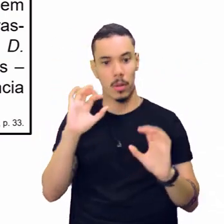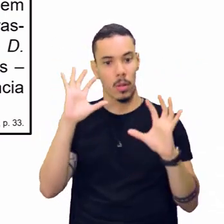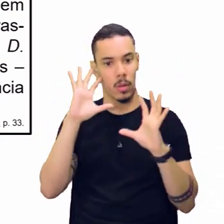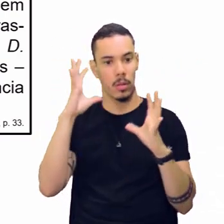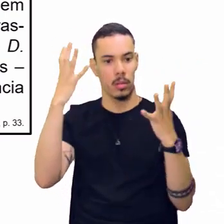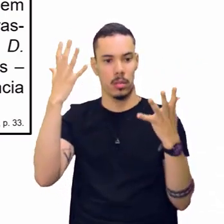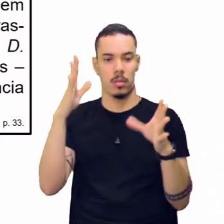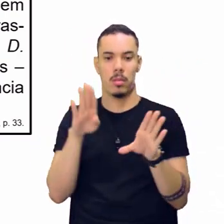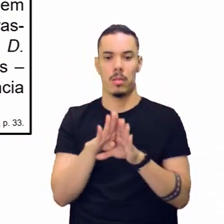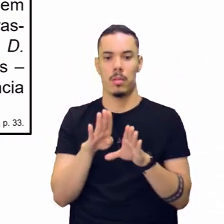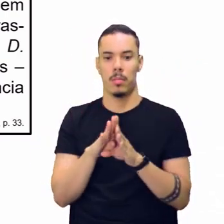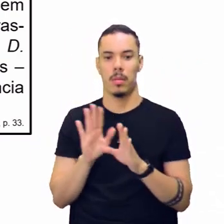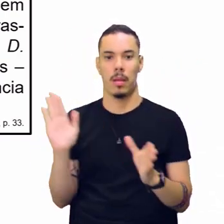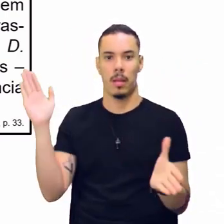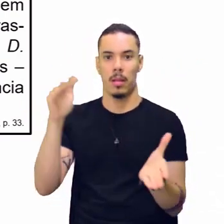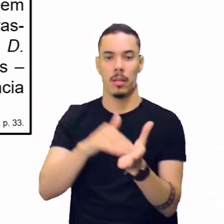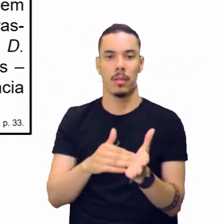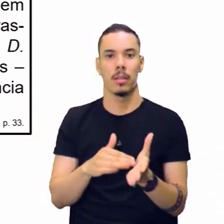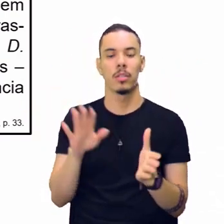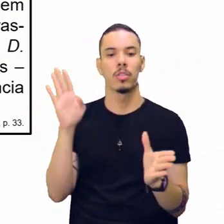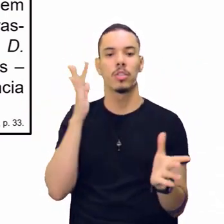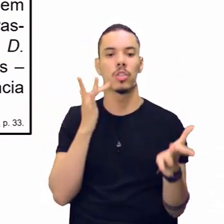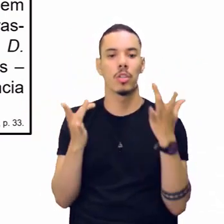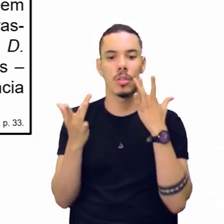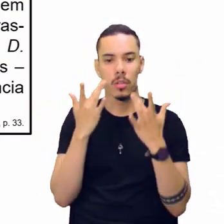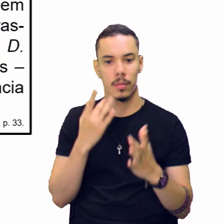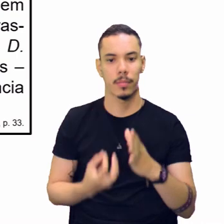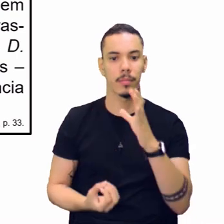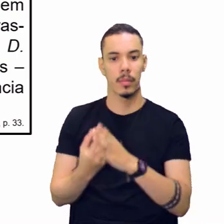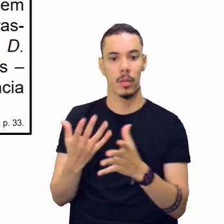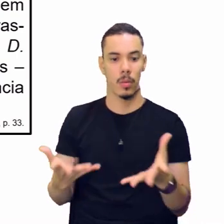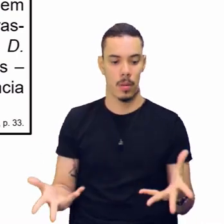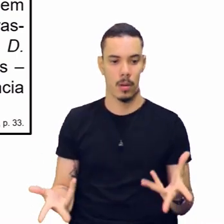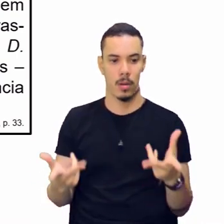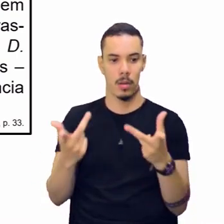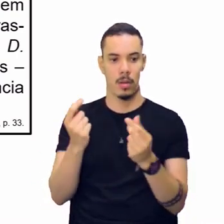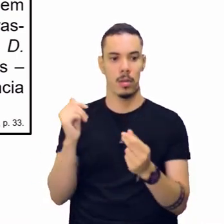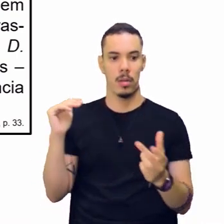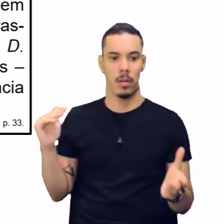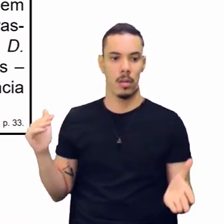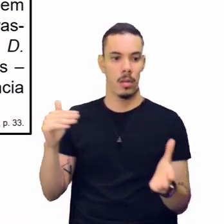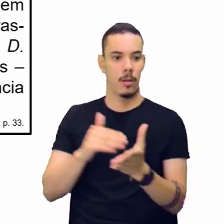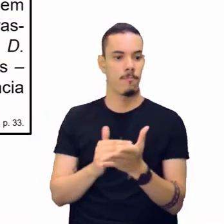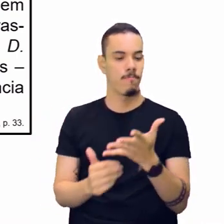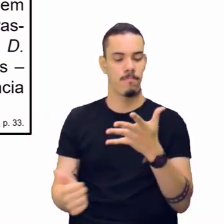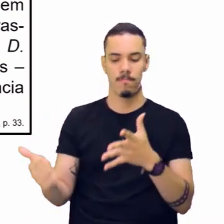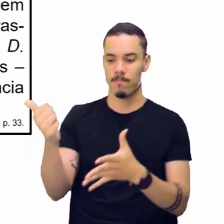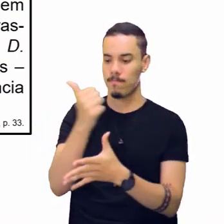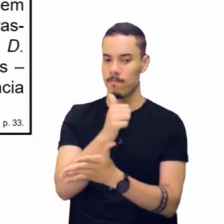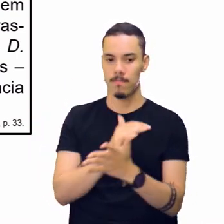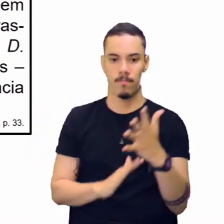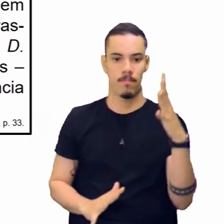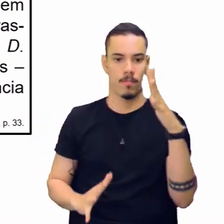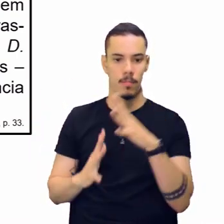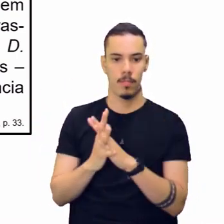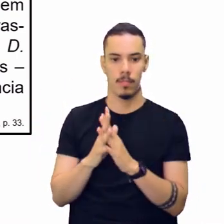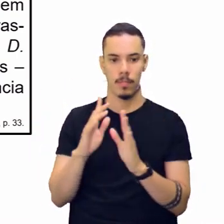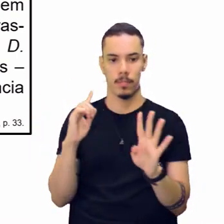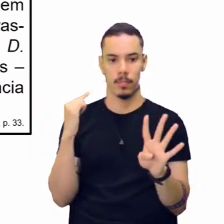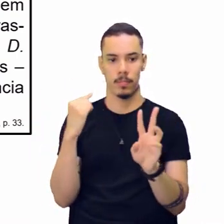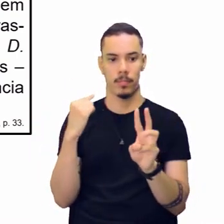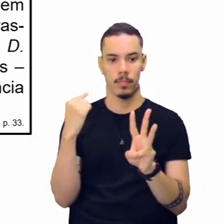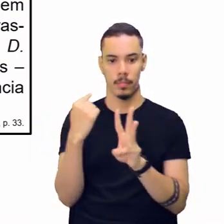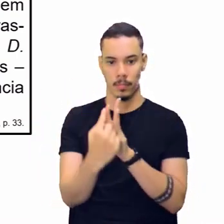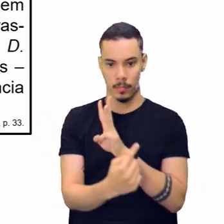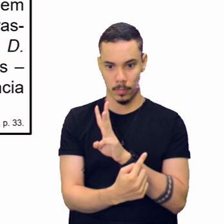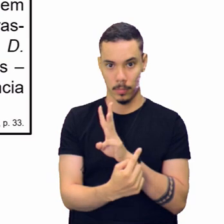acidentalmente e estender-se ao teatro. Cresce sempre em qualidade até alcançar o ápice com as 3 obras-primas,